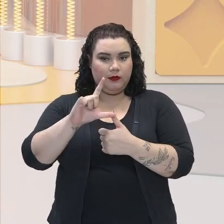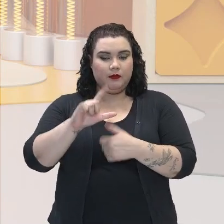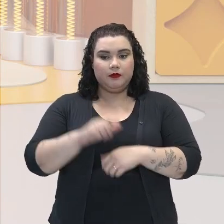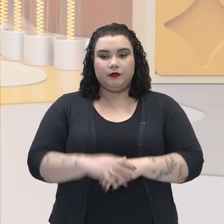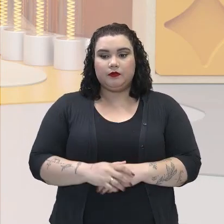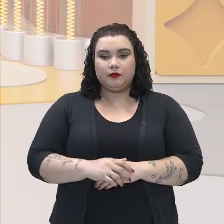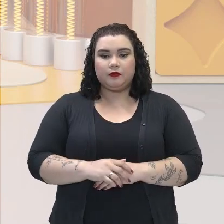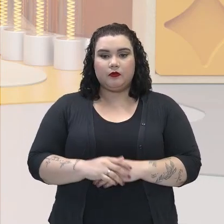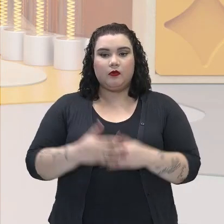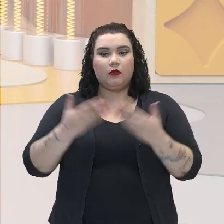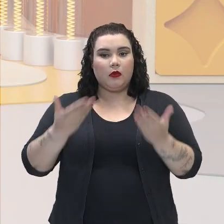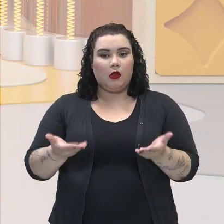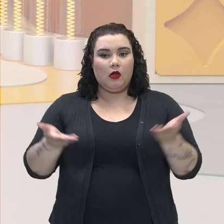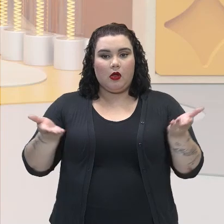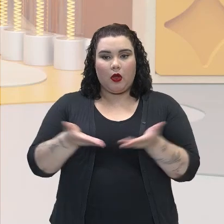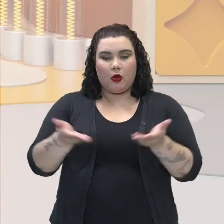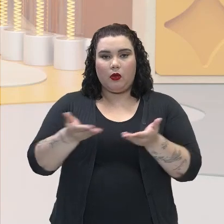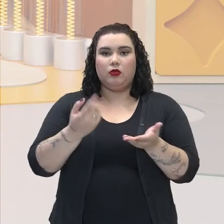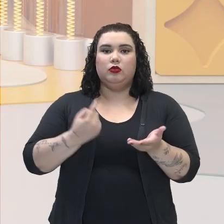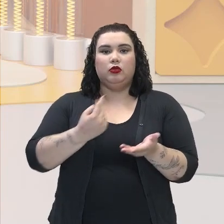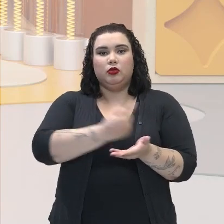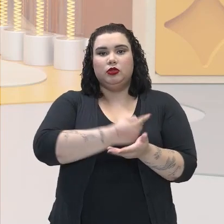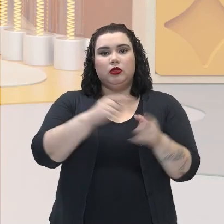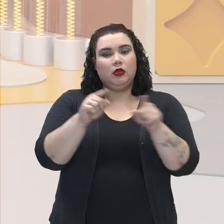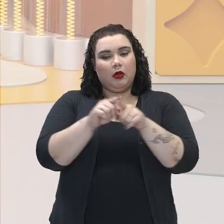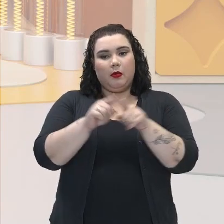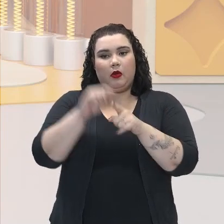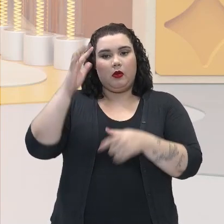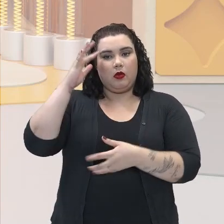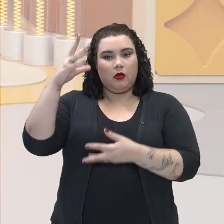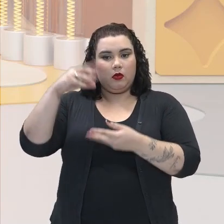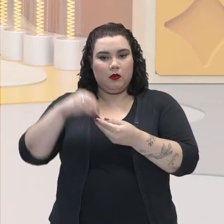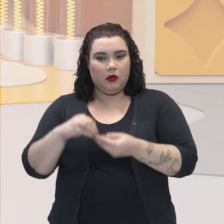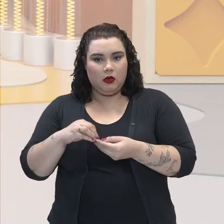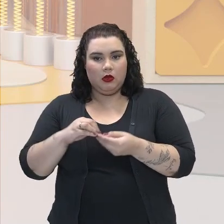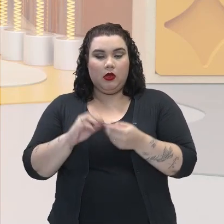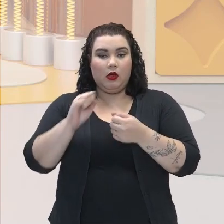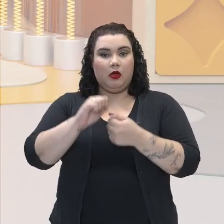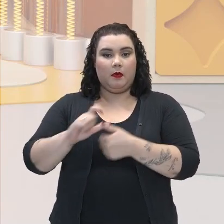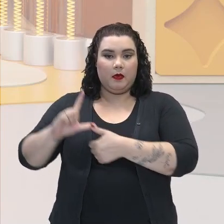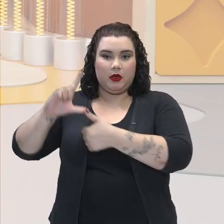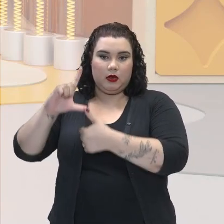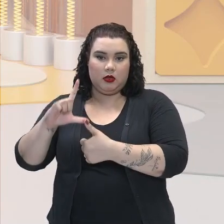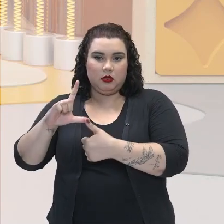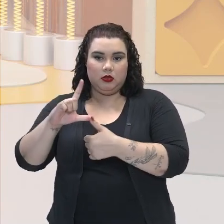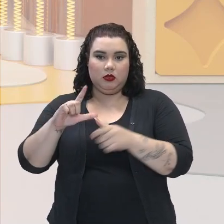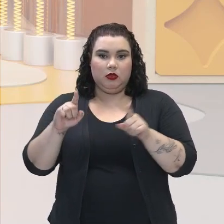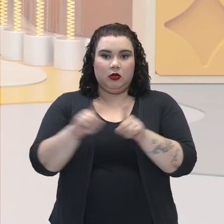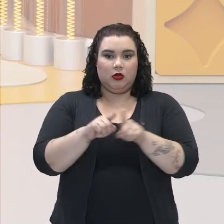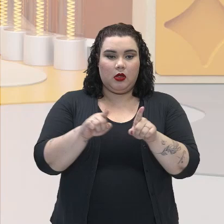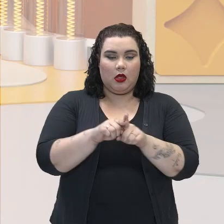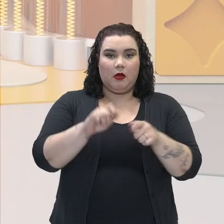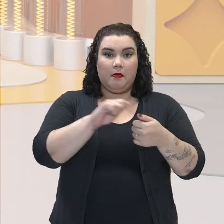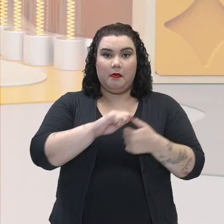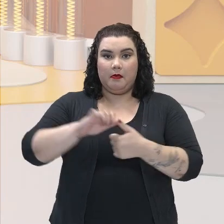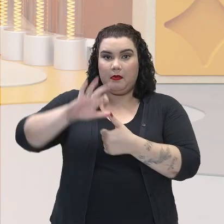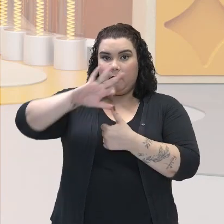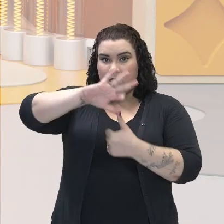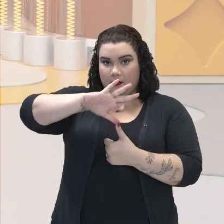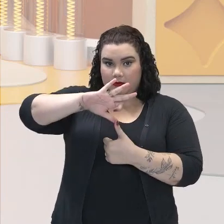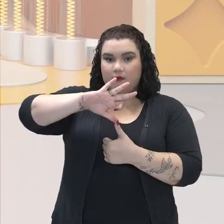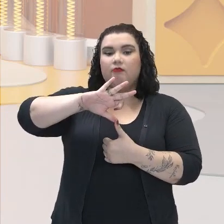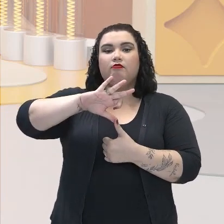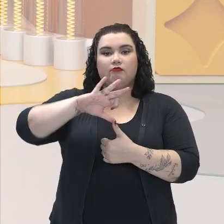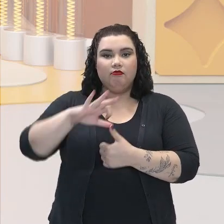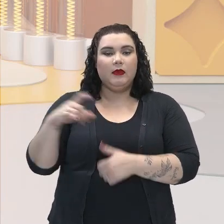E neste primeiro momento a gente vai entender também que além dessa divisão entre América Latina e América Anglo-Saxônica, a gente tem